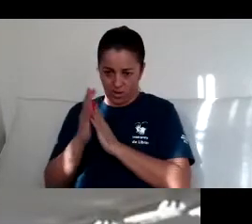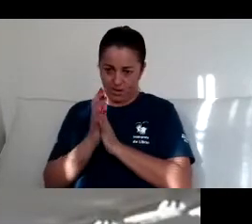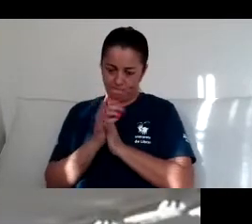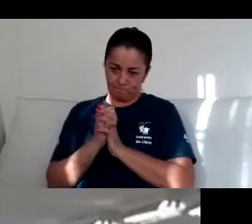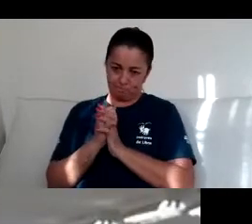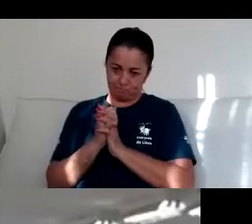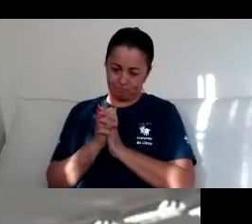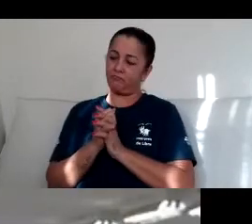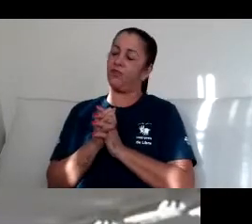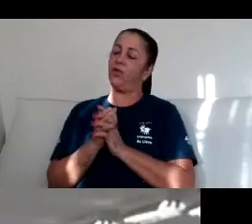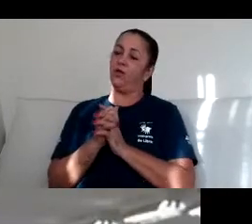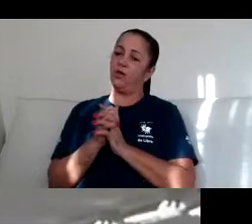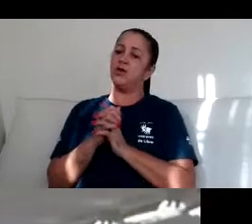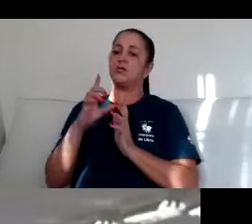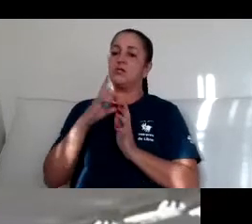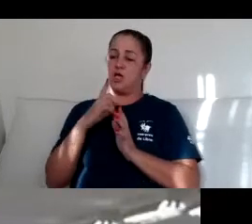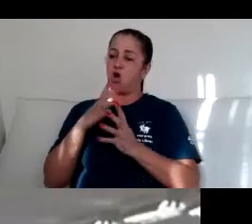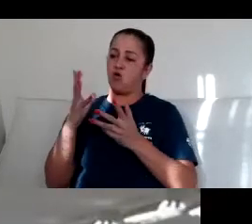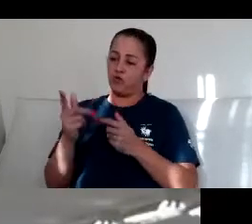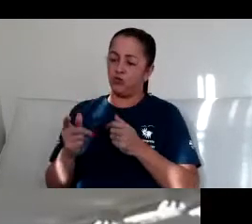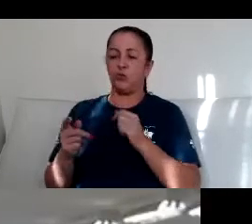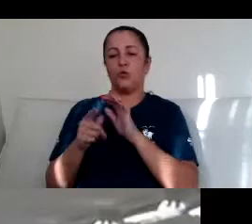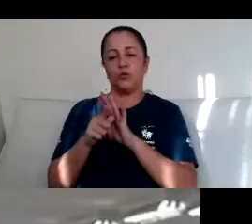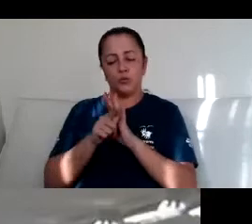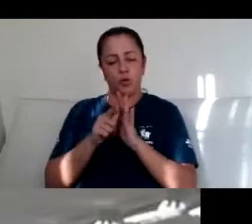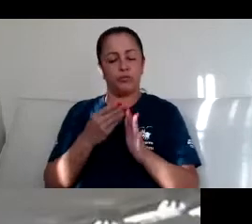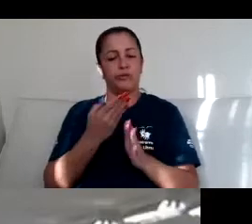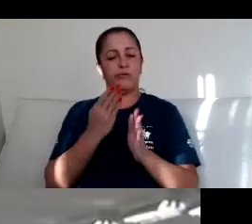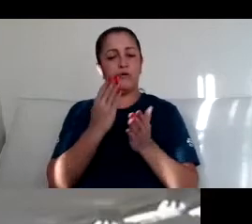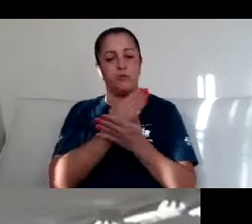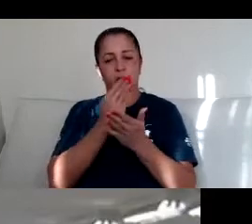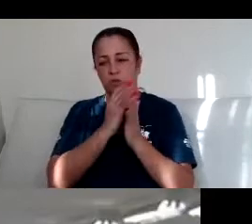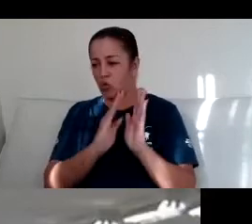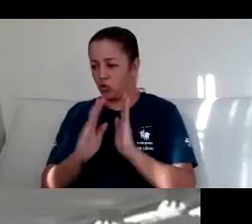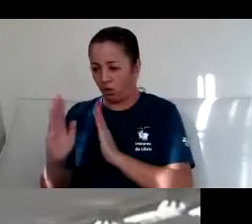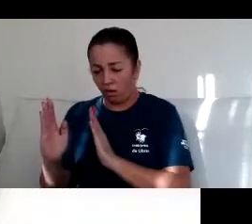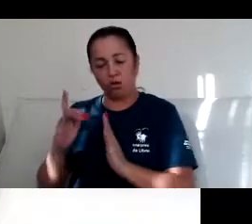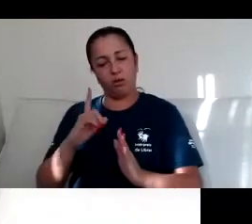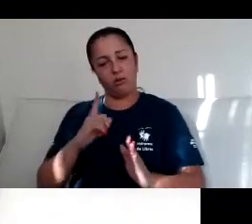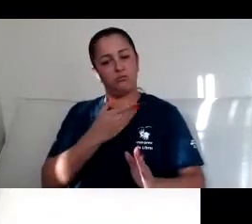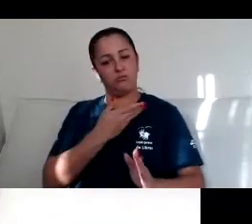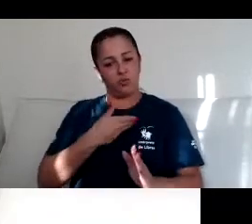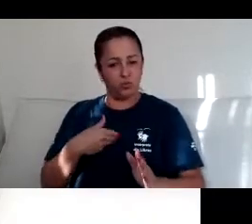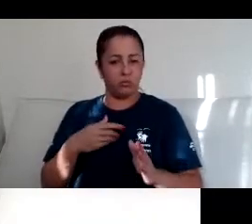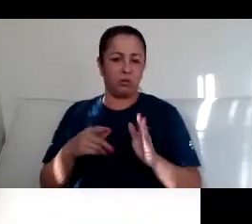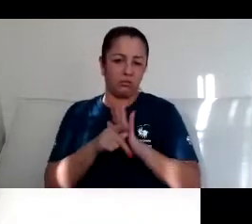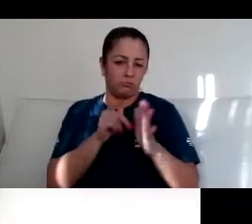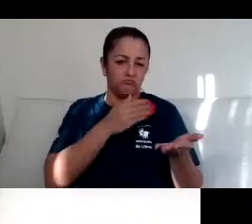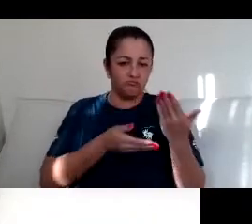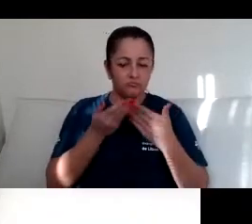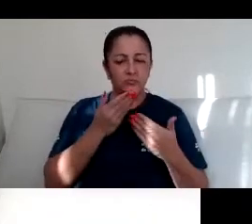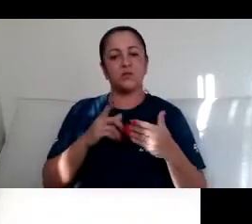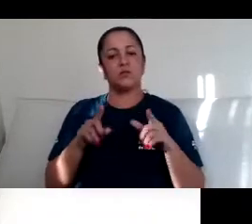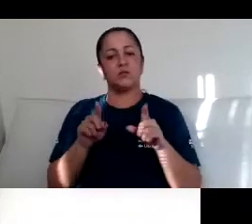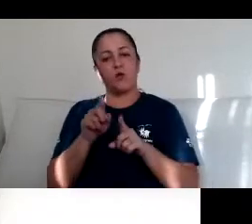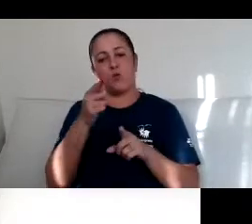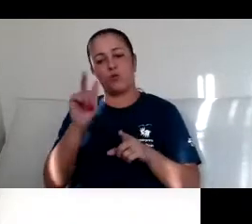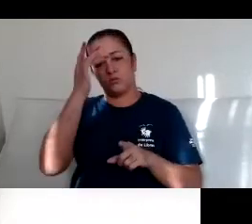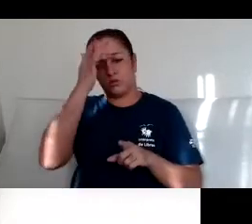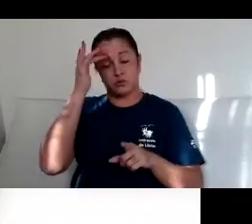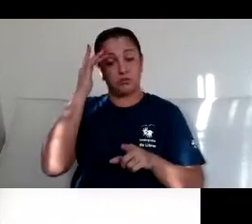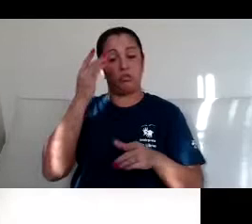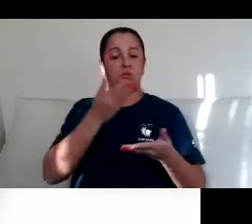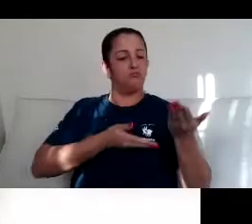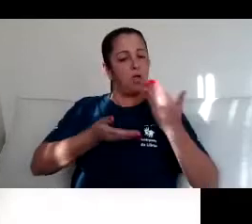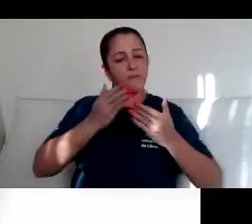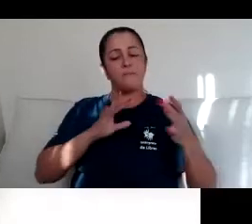Biblioteca Comunitária Solano Trindade, o Instituto Pombas Urbanas e outros moradores diretamente ligados à luta por uma